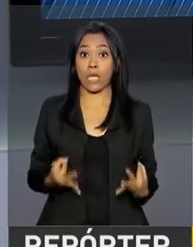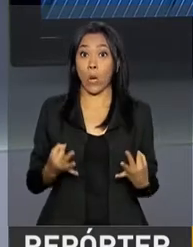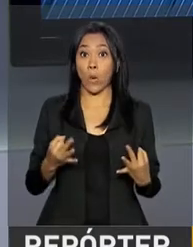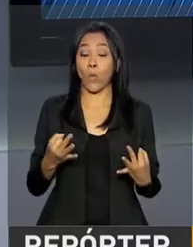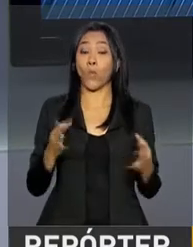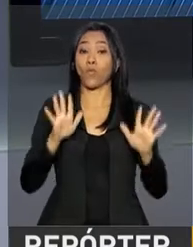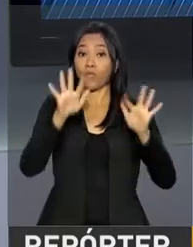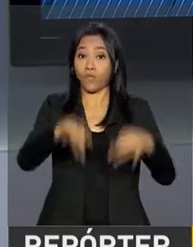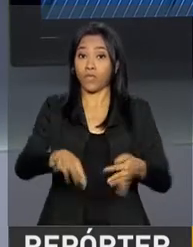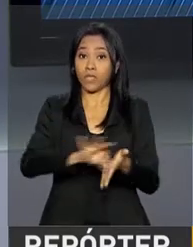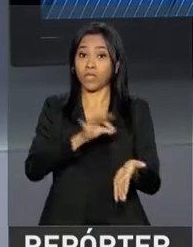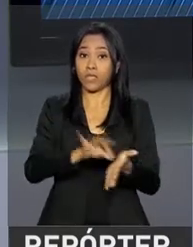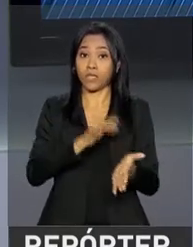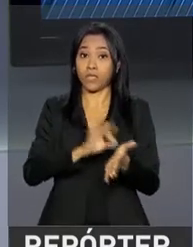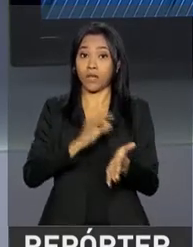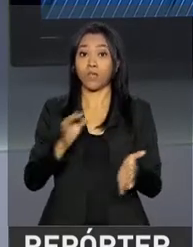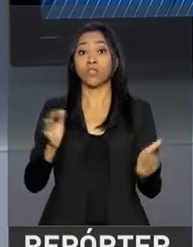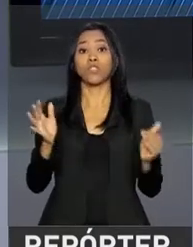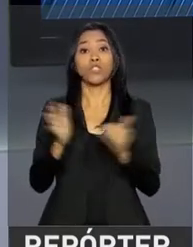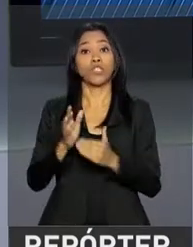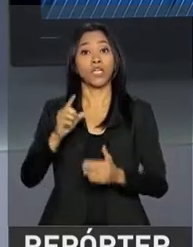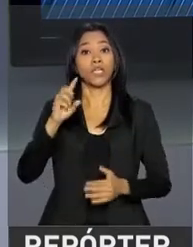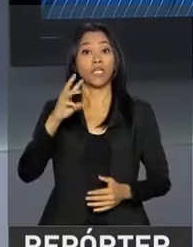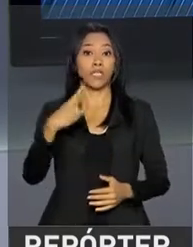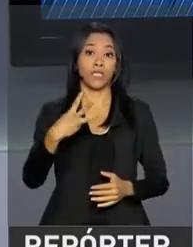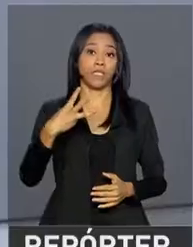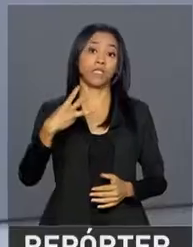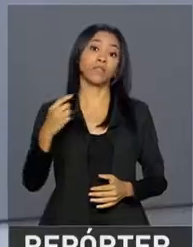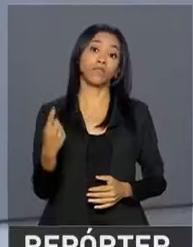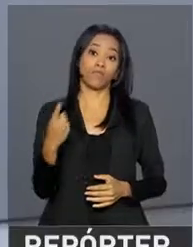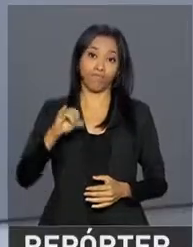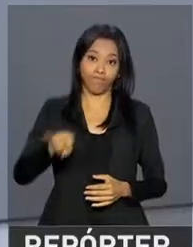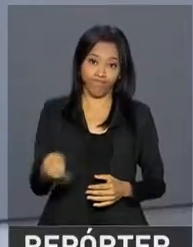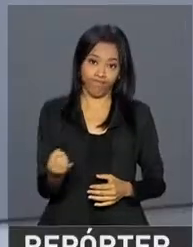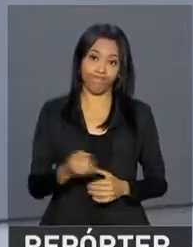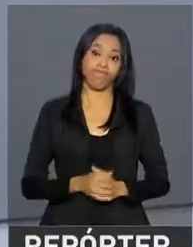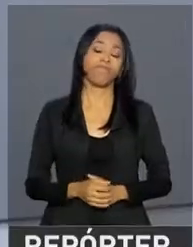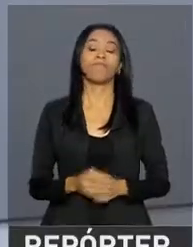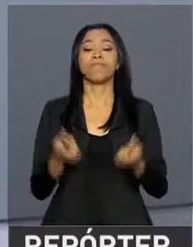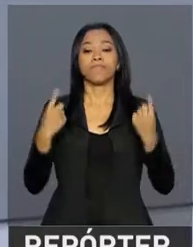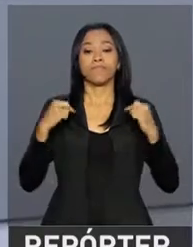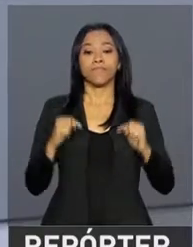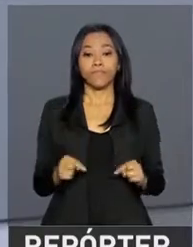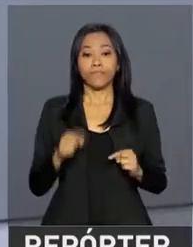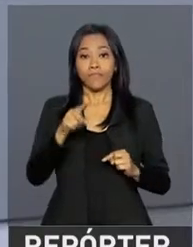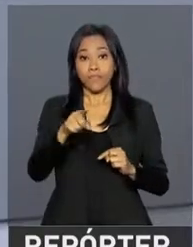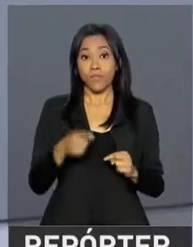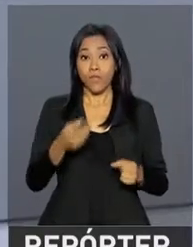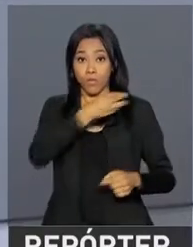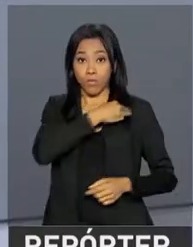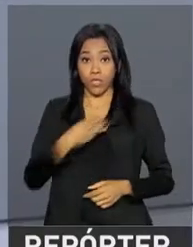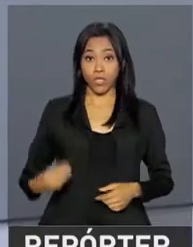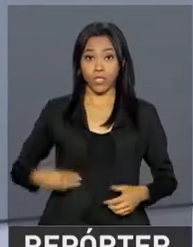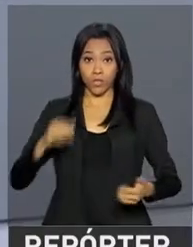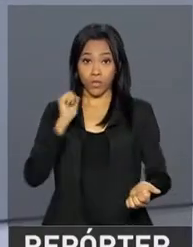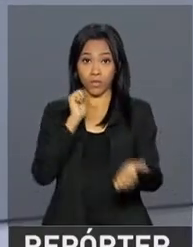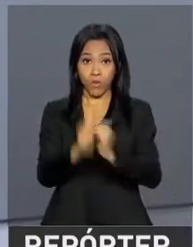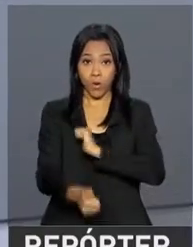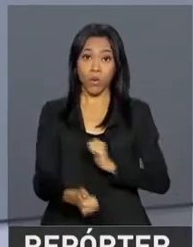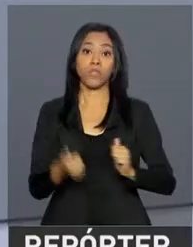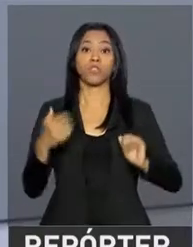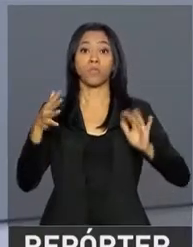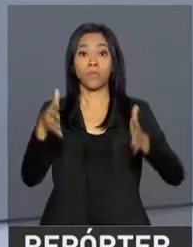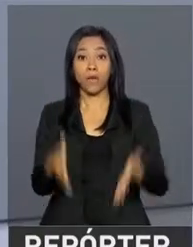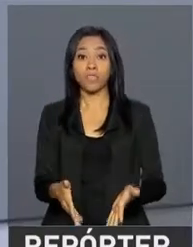para as inscrições termina no próximo dia 31 o ministro do esporte leonardo piciani participou ao vivo